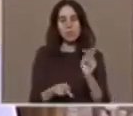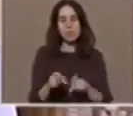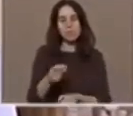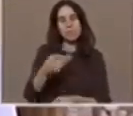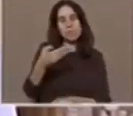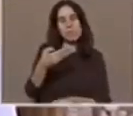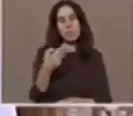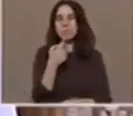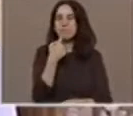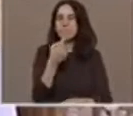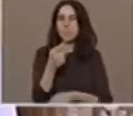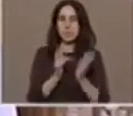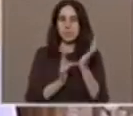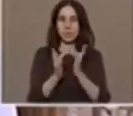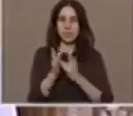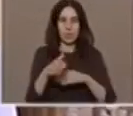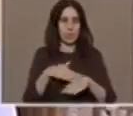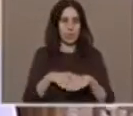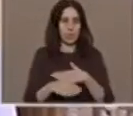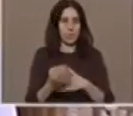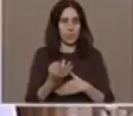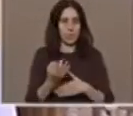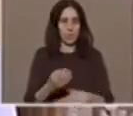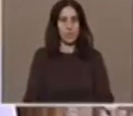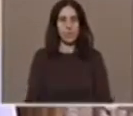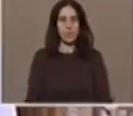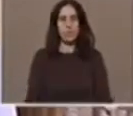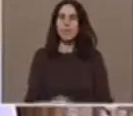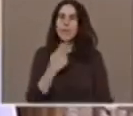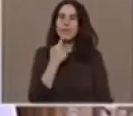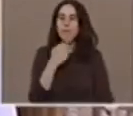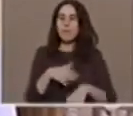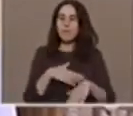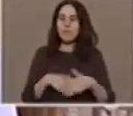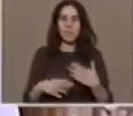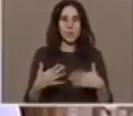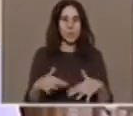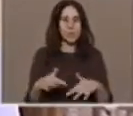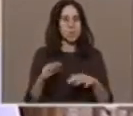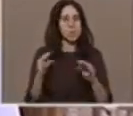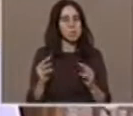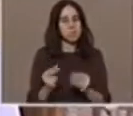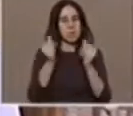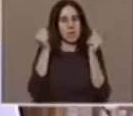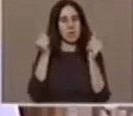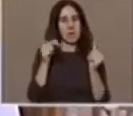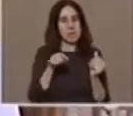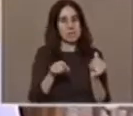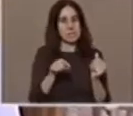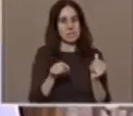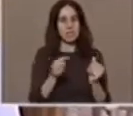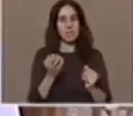realizados por Jesus. São ações extraordinárias, milagres, através dos